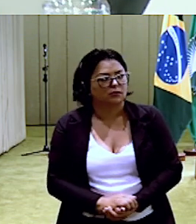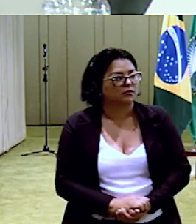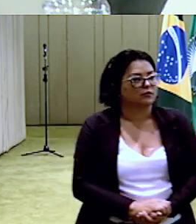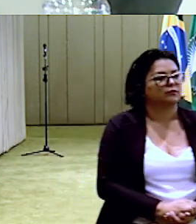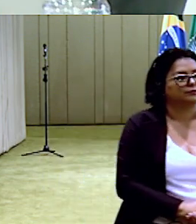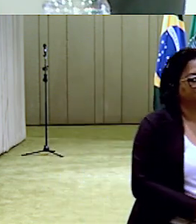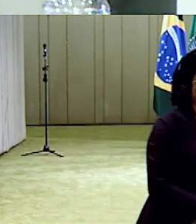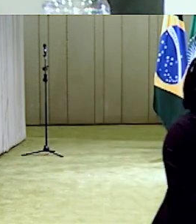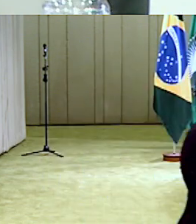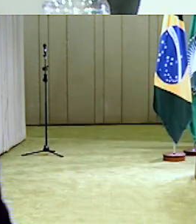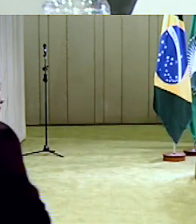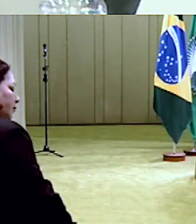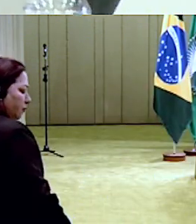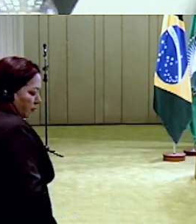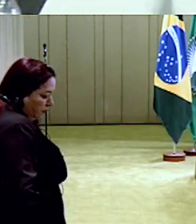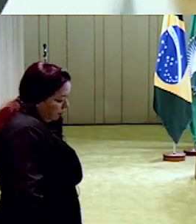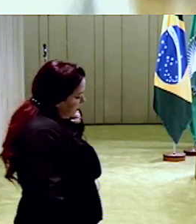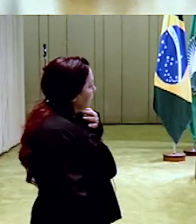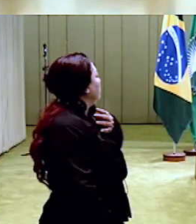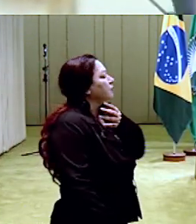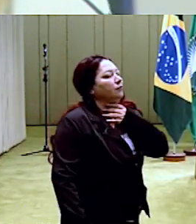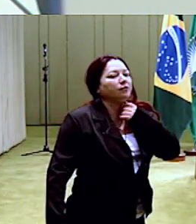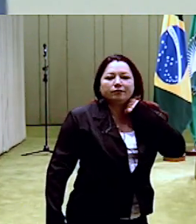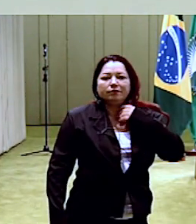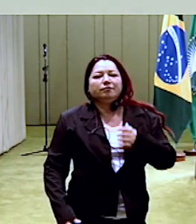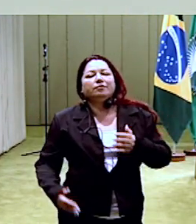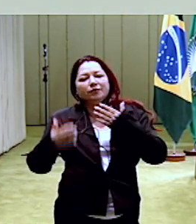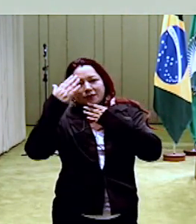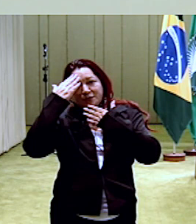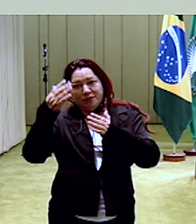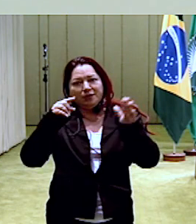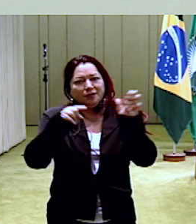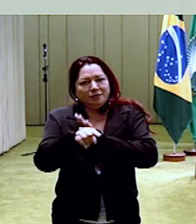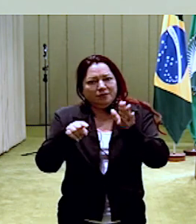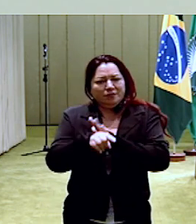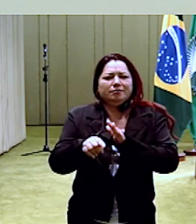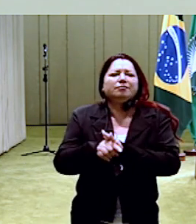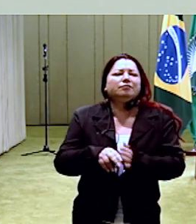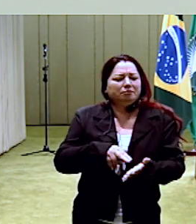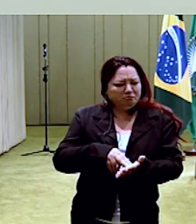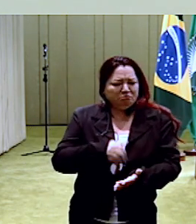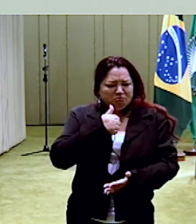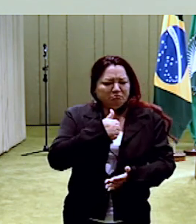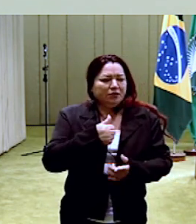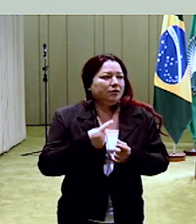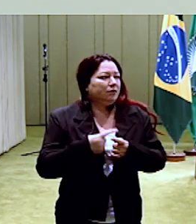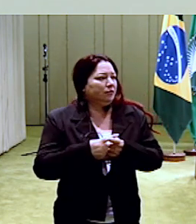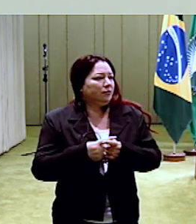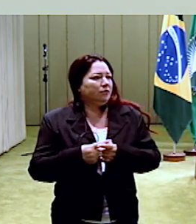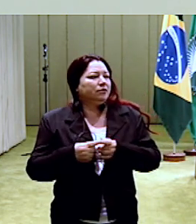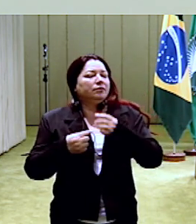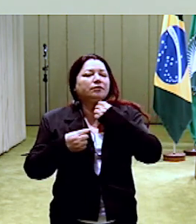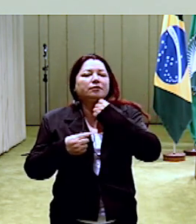Eu vou começar aqui, depois acho que o embaixador pode complementar. Bom, primeiro, obrigada. As perguntas são super pertinentes e adorei